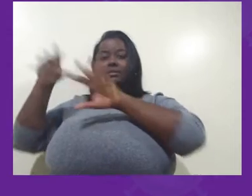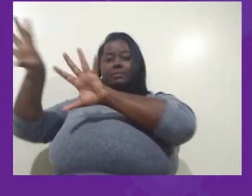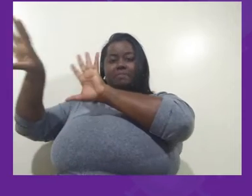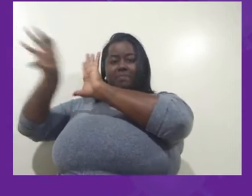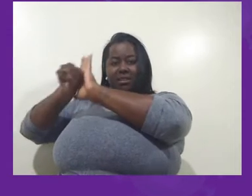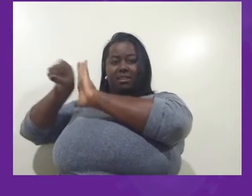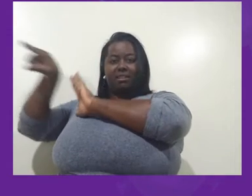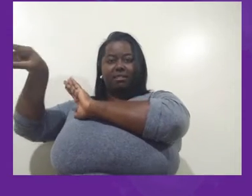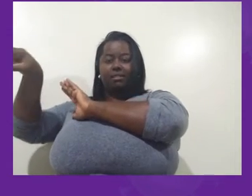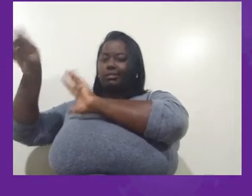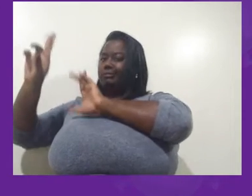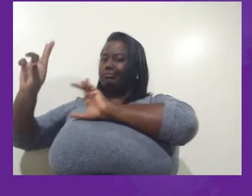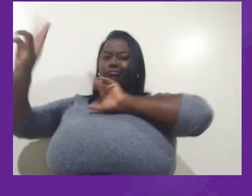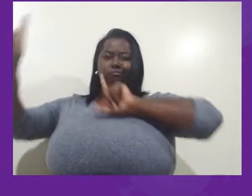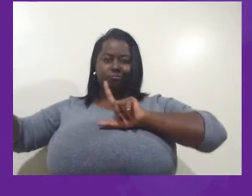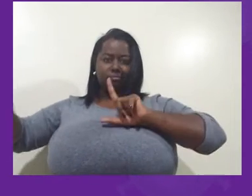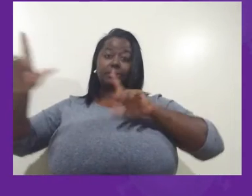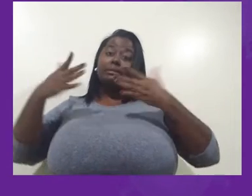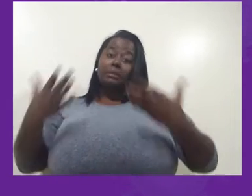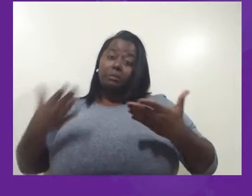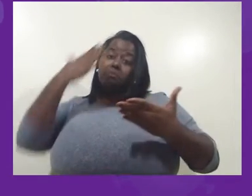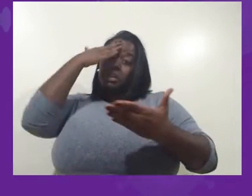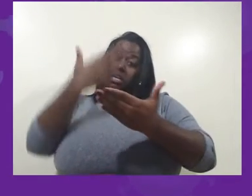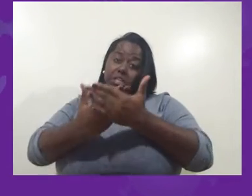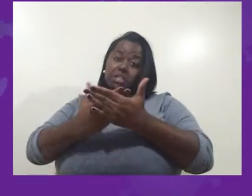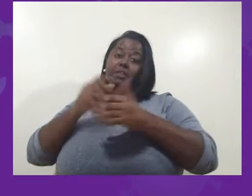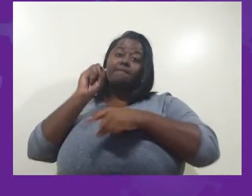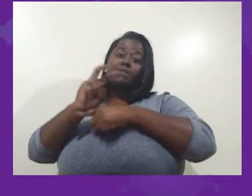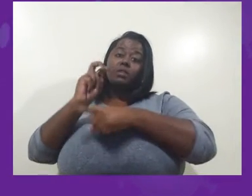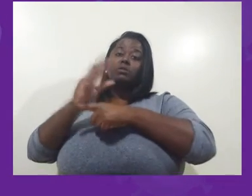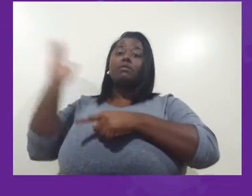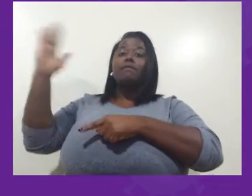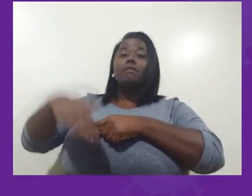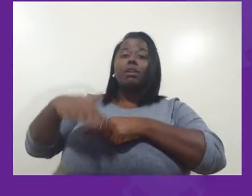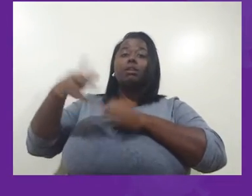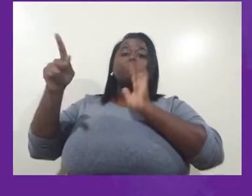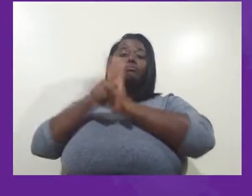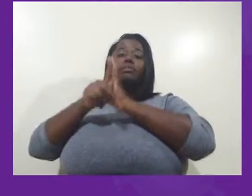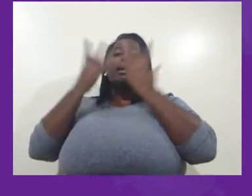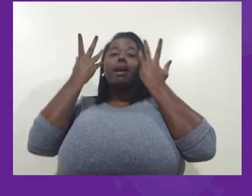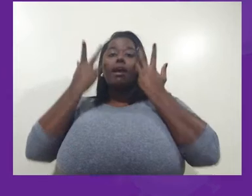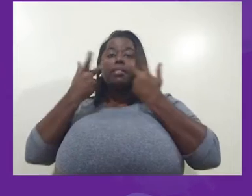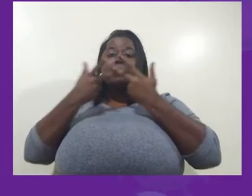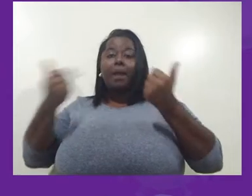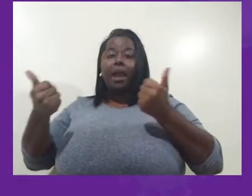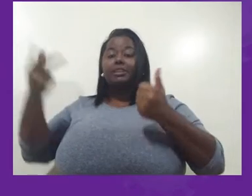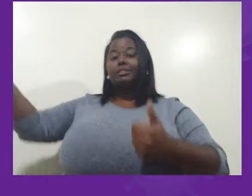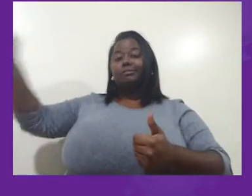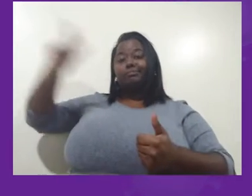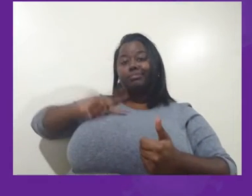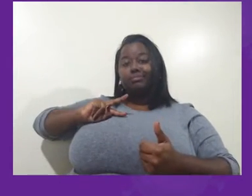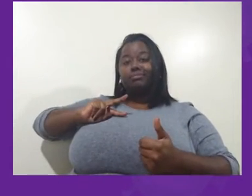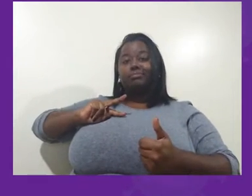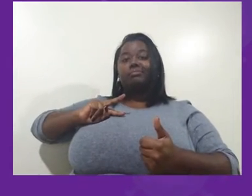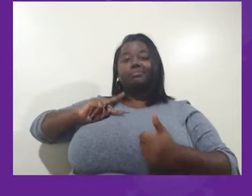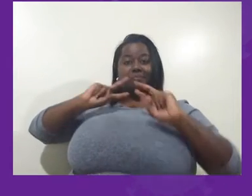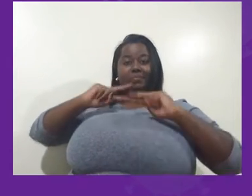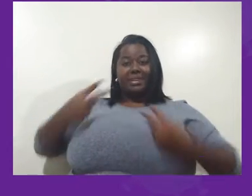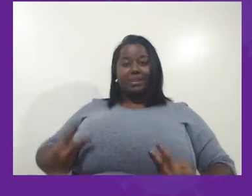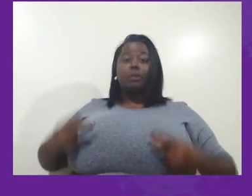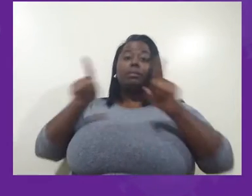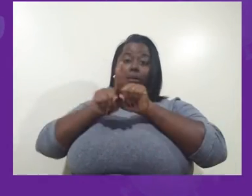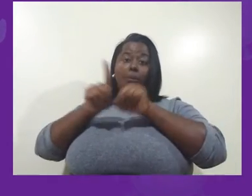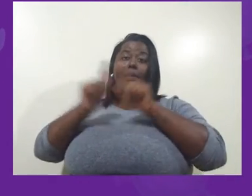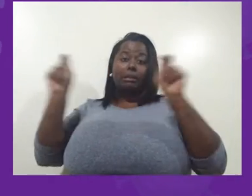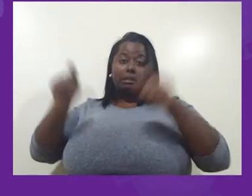provavelmente veio de animais. E essa transição de animais para pessoas e vice-versa